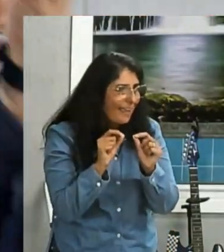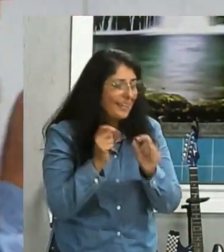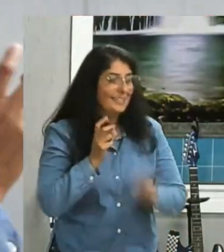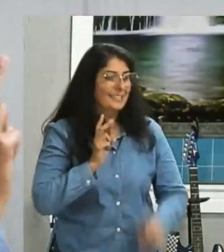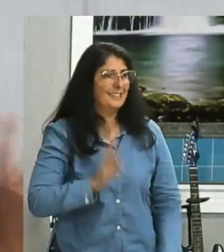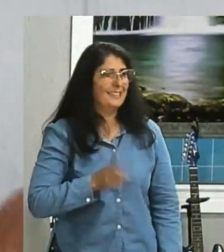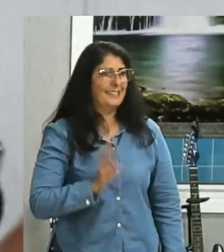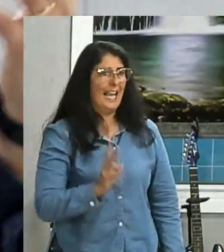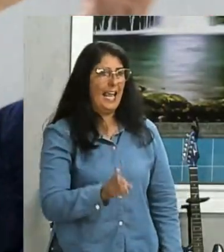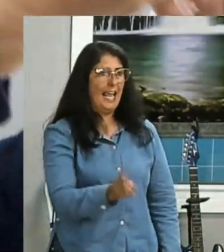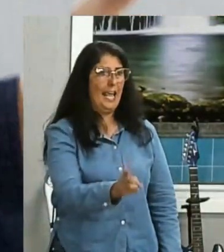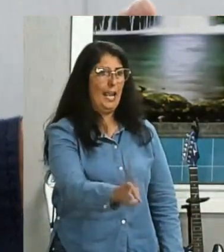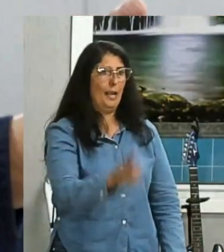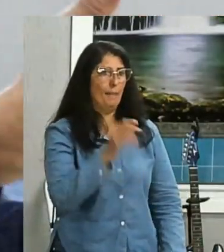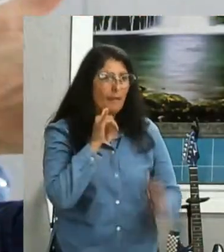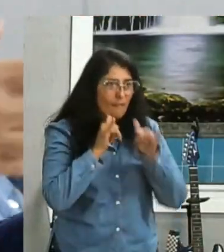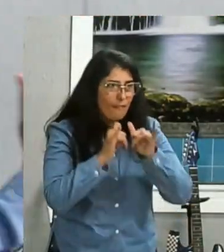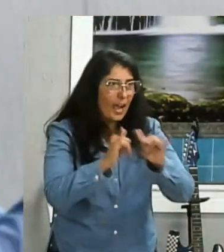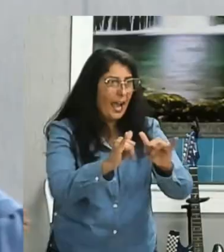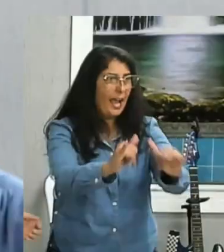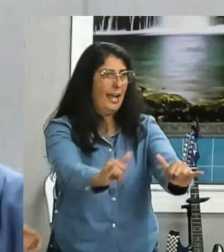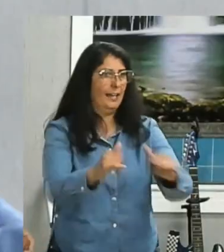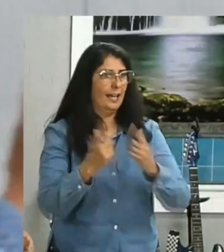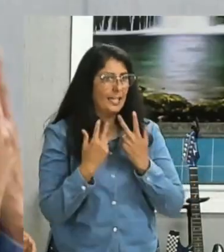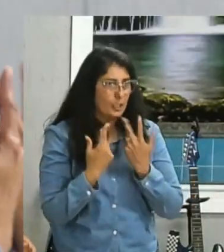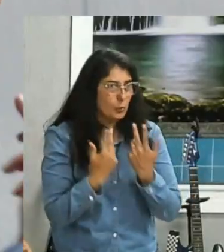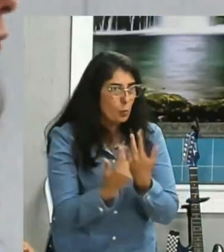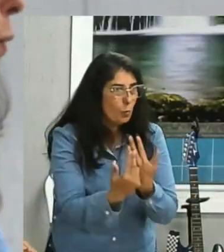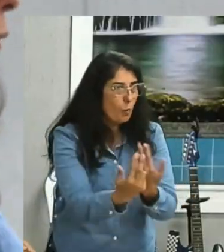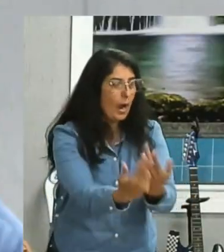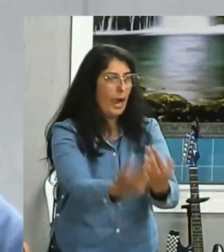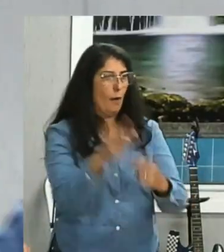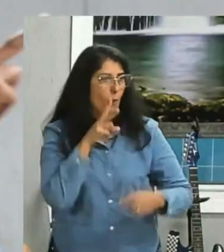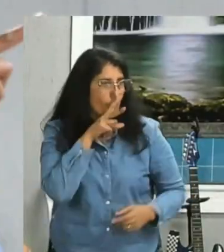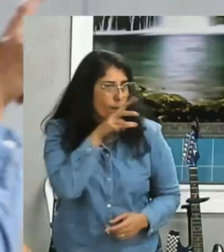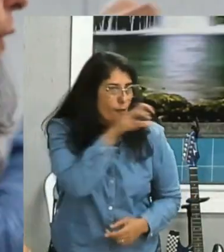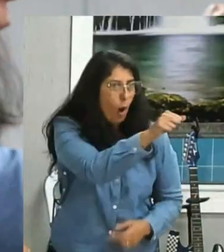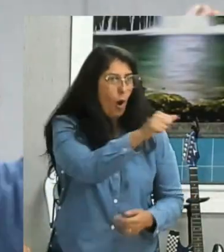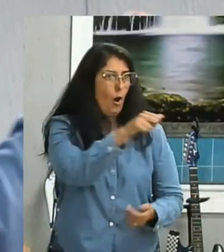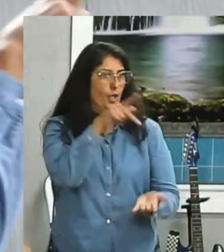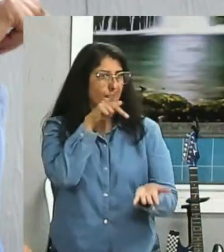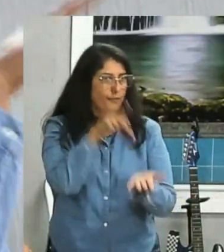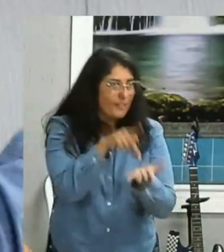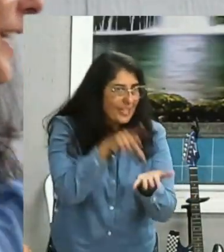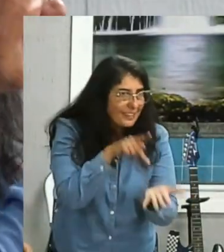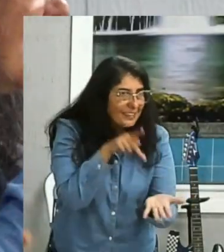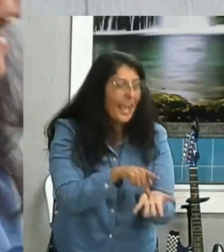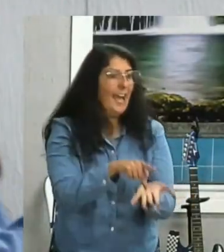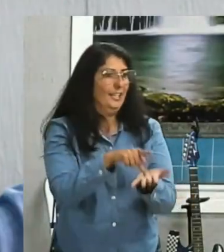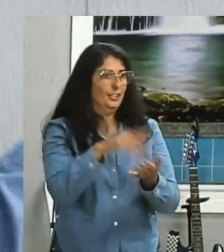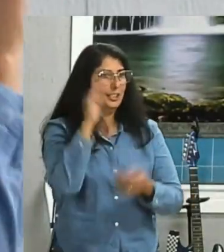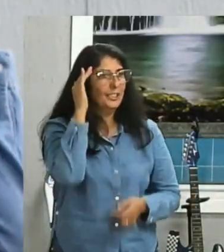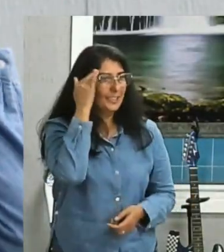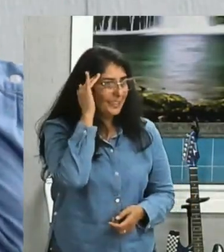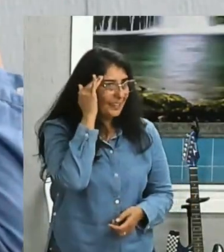continuidade, continuamente sai da boca de Jesus essa palavra